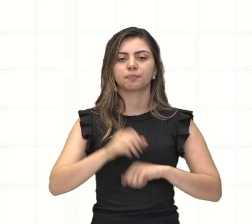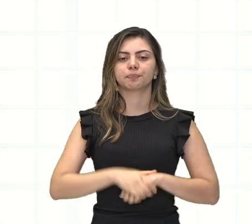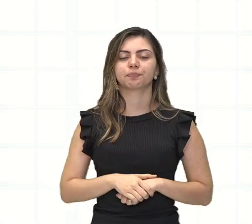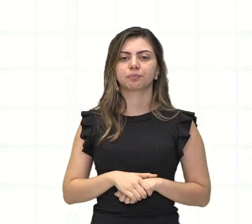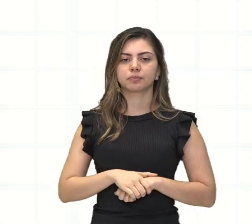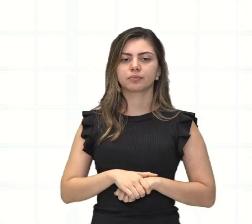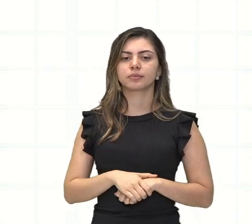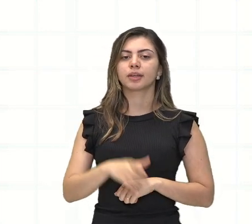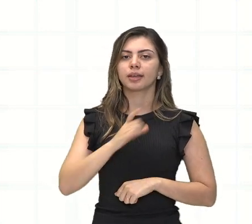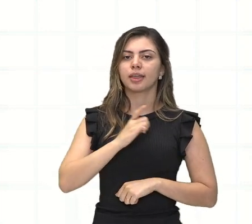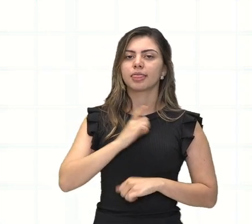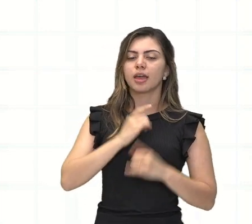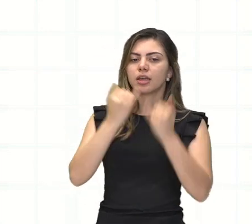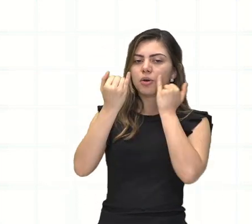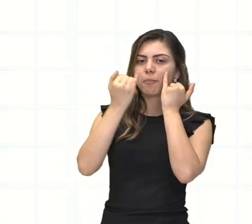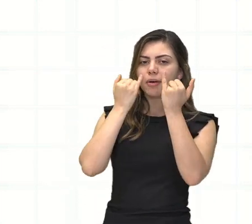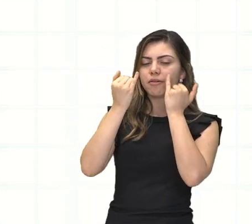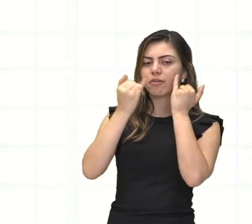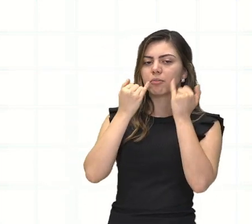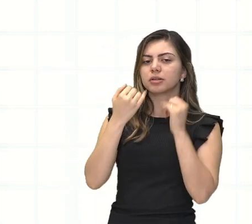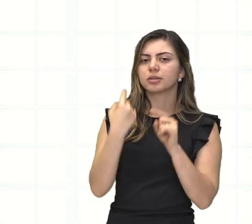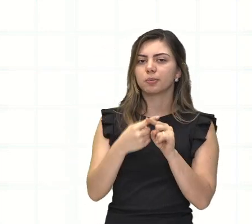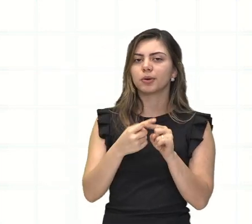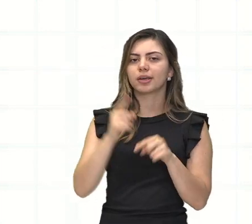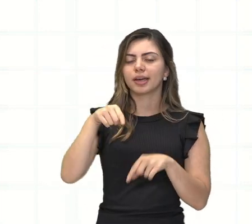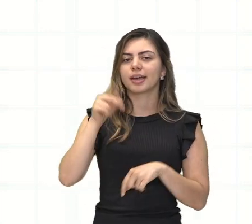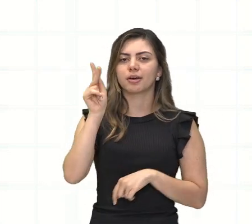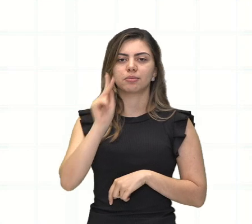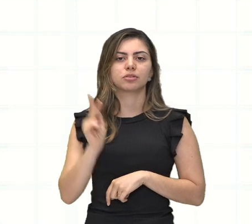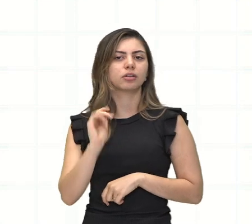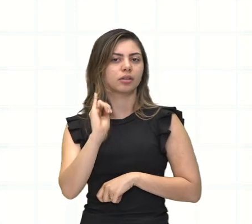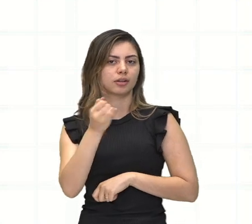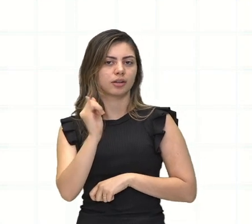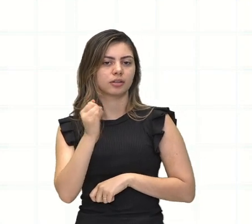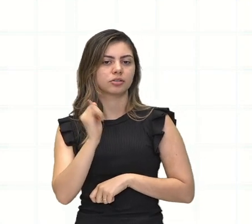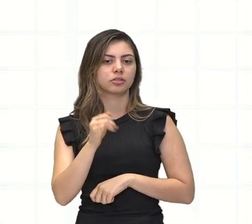essa informação, gente, já que é uma narrativa,